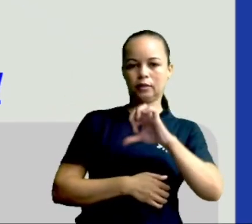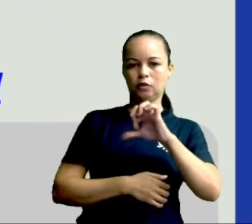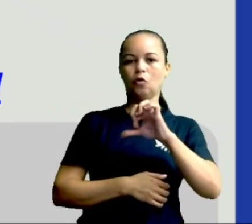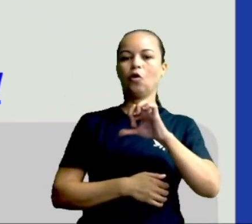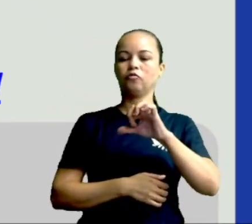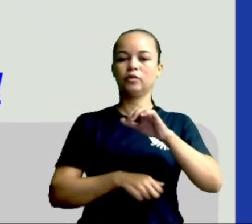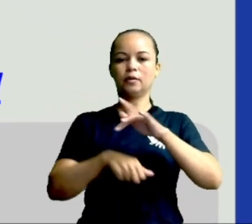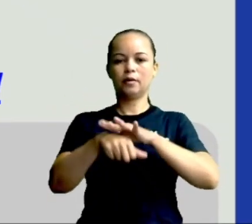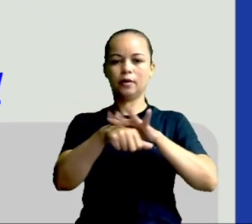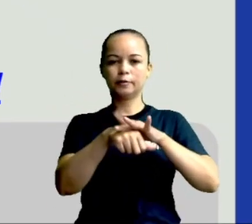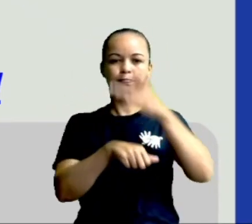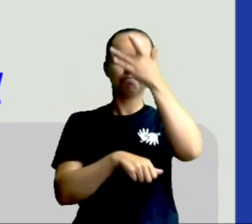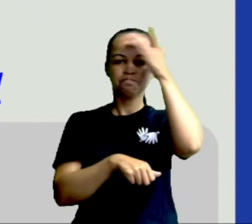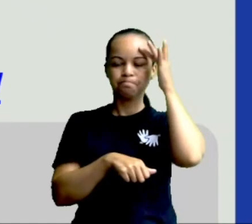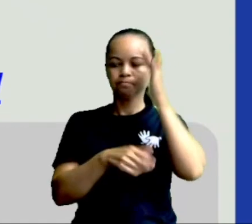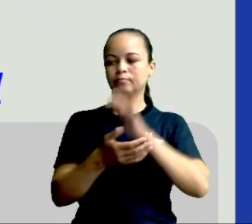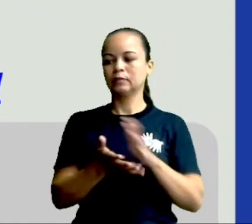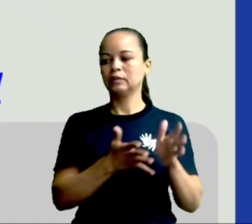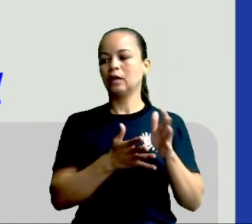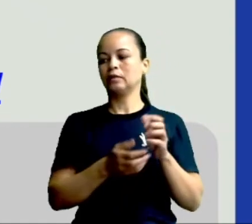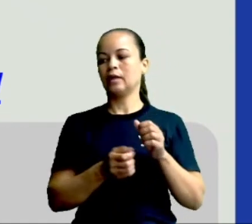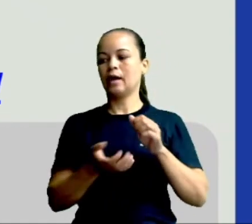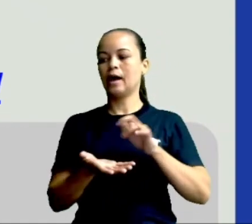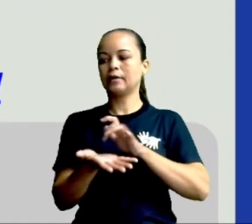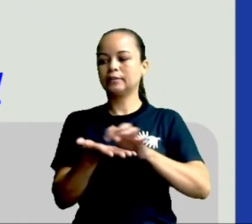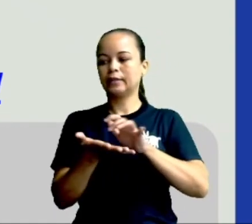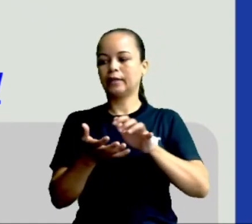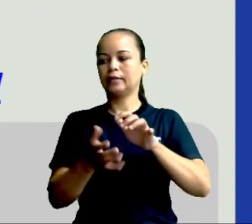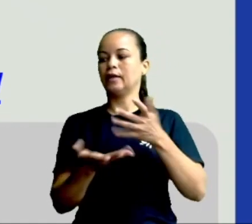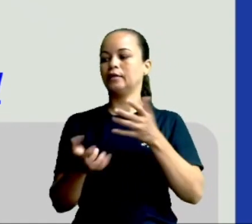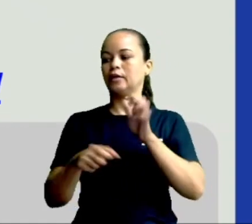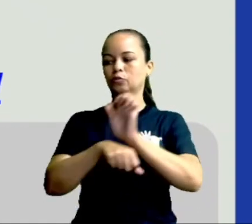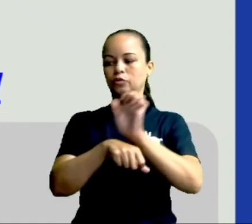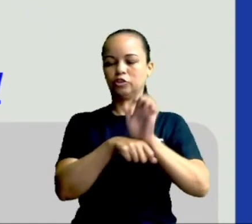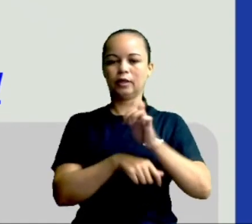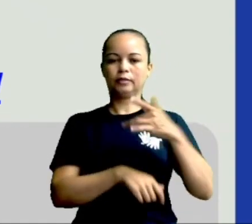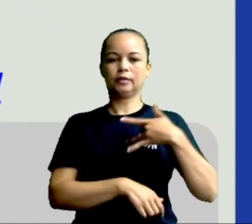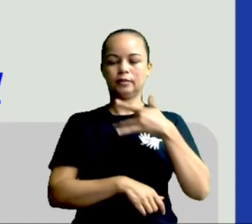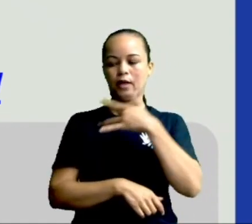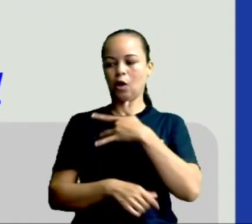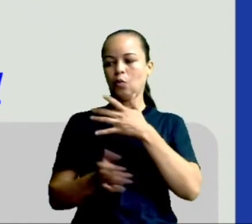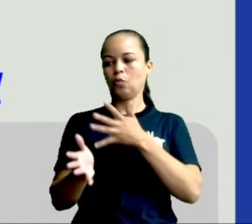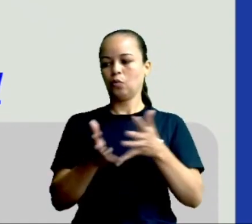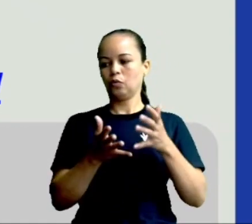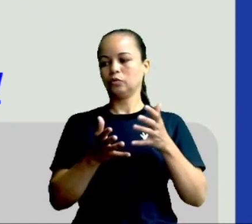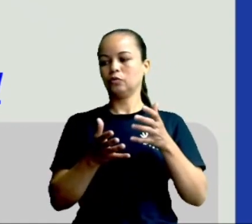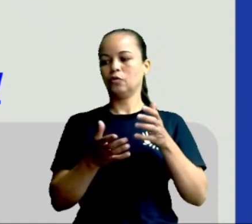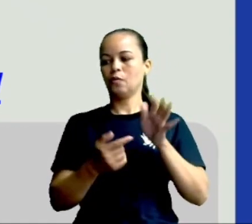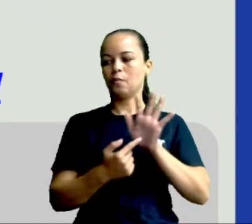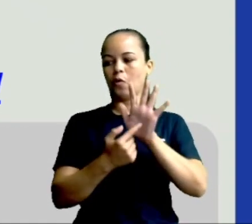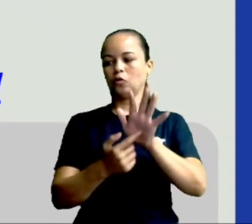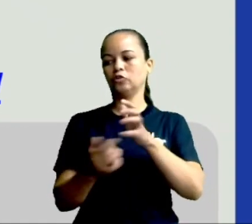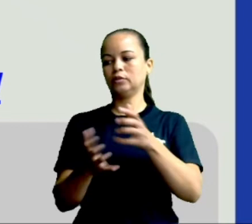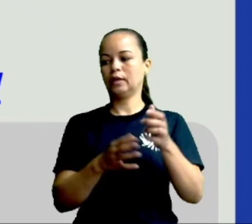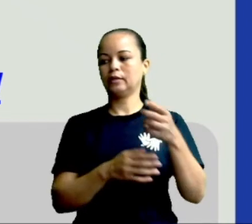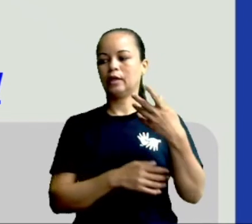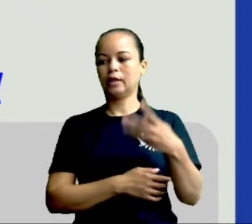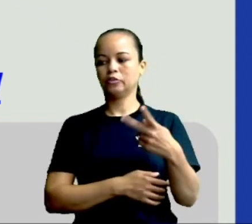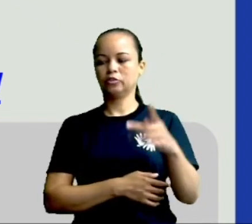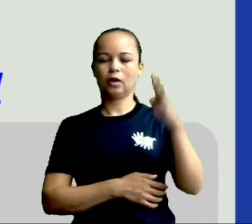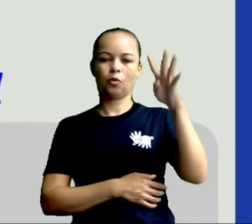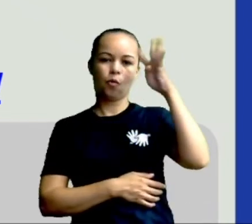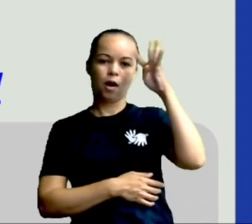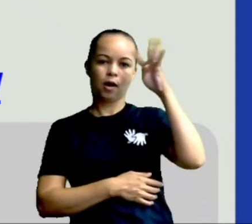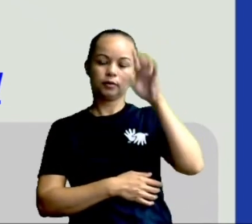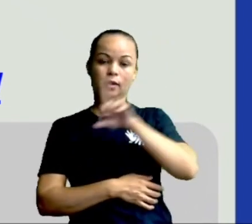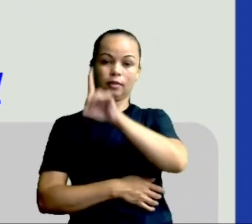registrou nesta quarta-feira, dia 3, mais 4 óbitos e 179 casos de Covid-19 em